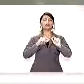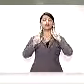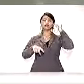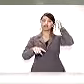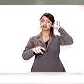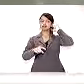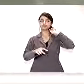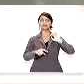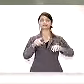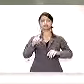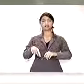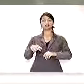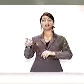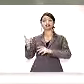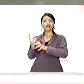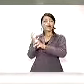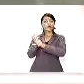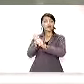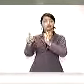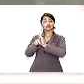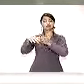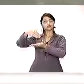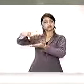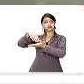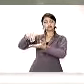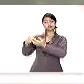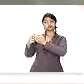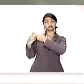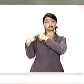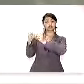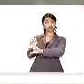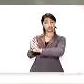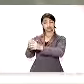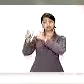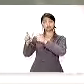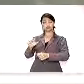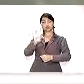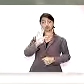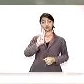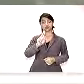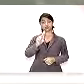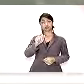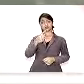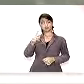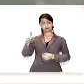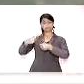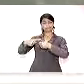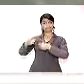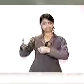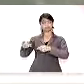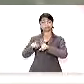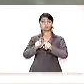eh prestações de contas da secretaria de educação da região de Tupã o